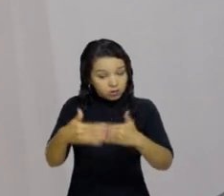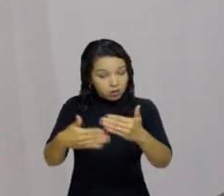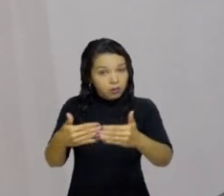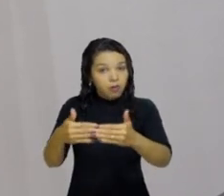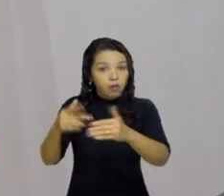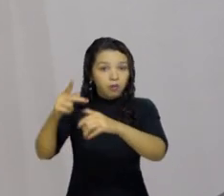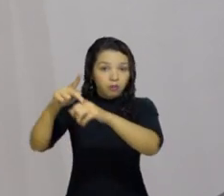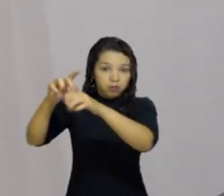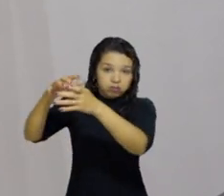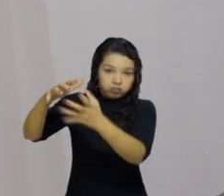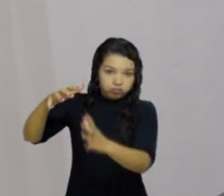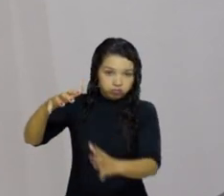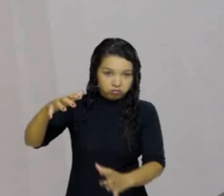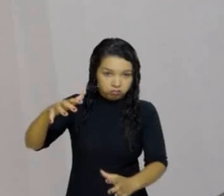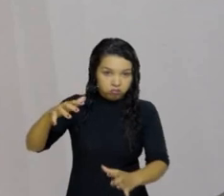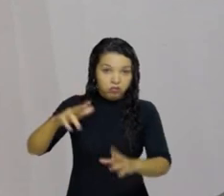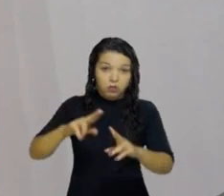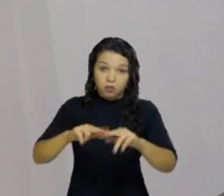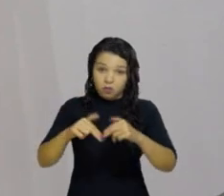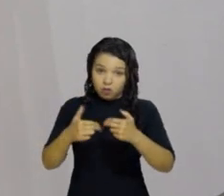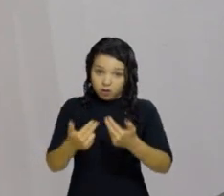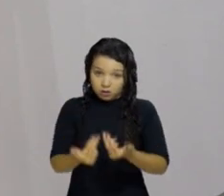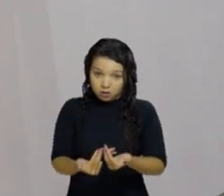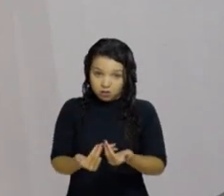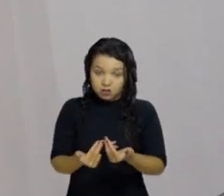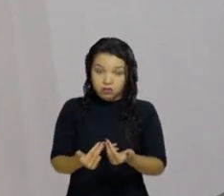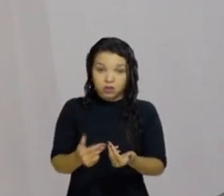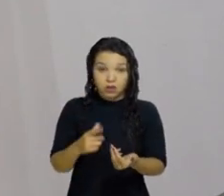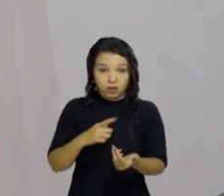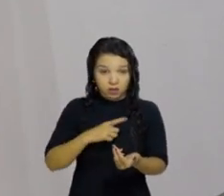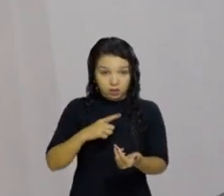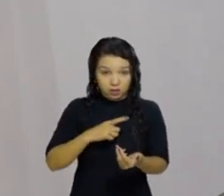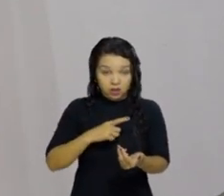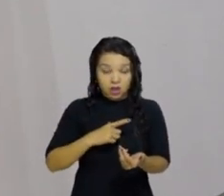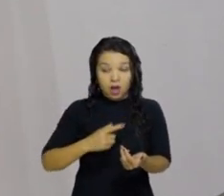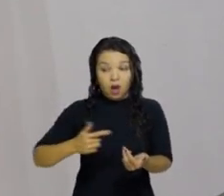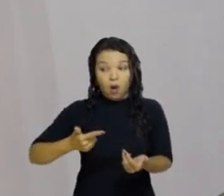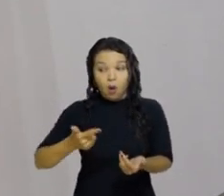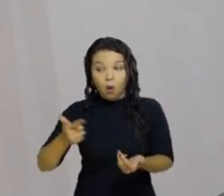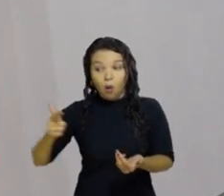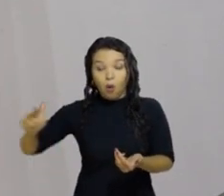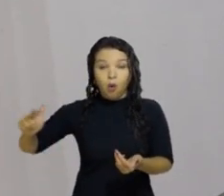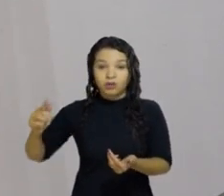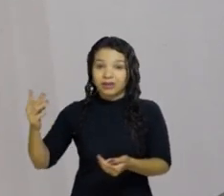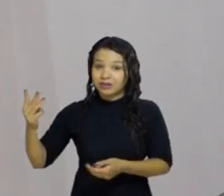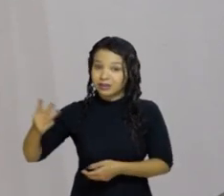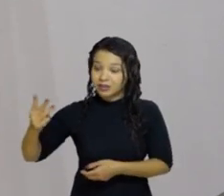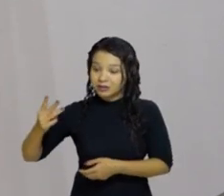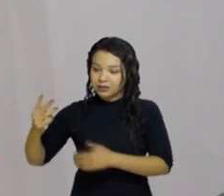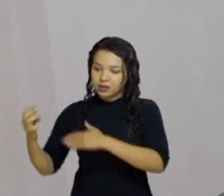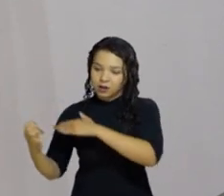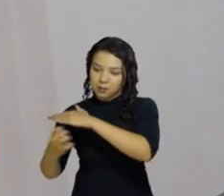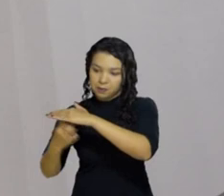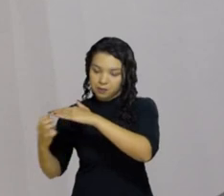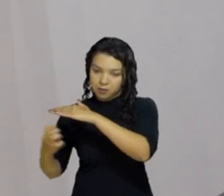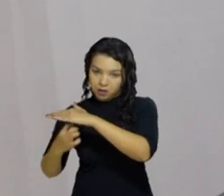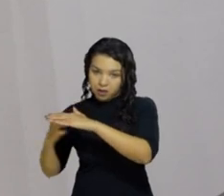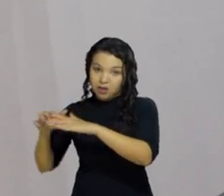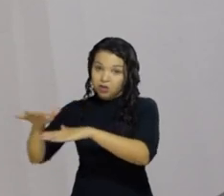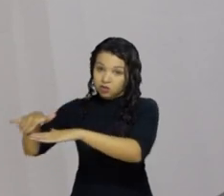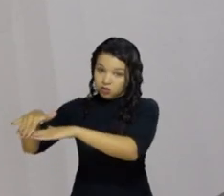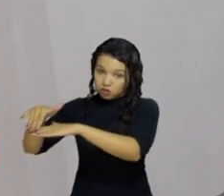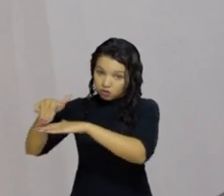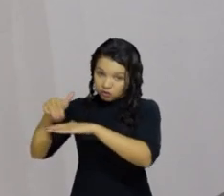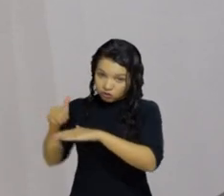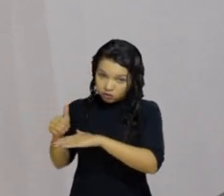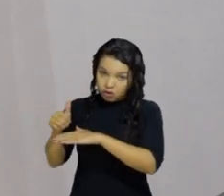Nesse sentido, a presença de uma terceira empresa contratada para, entre outros